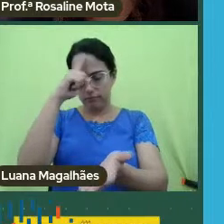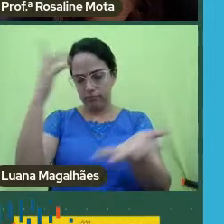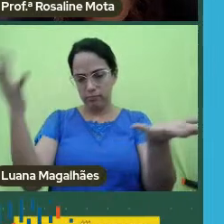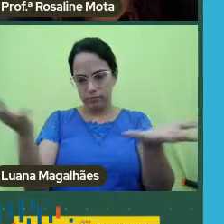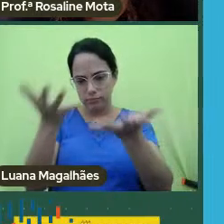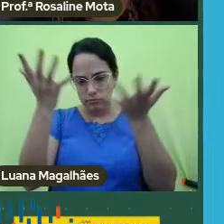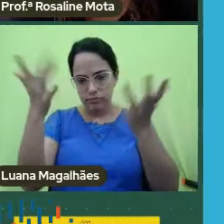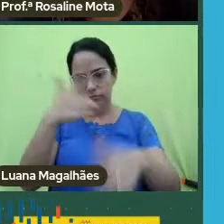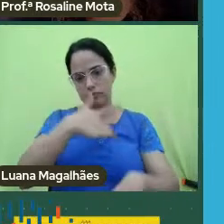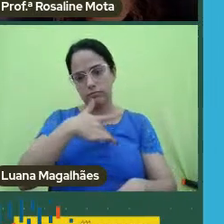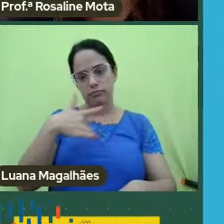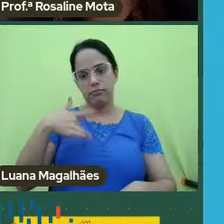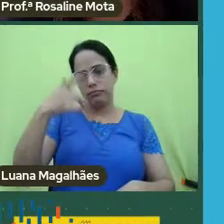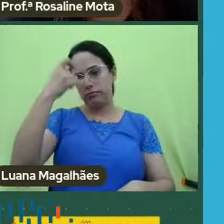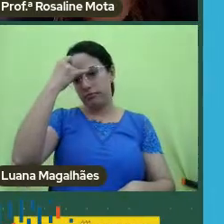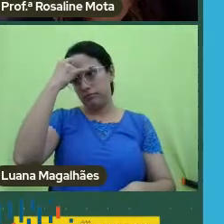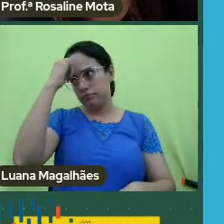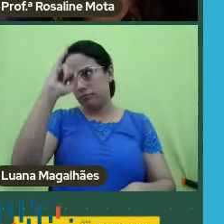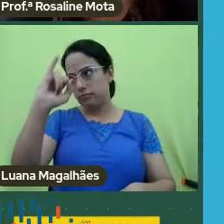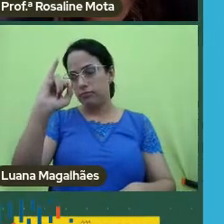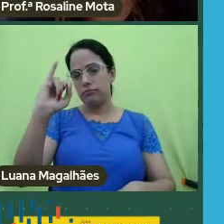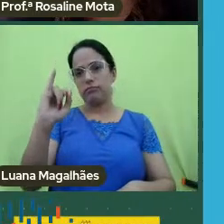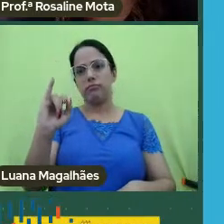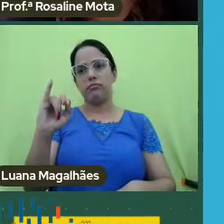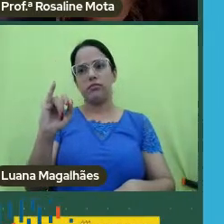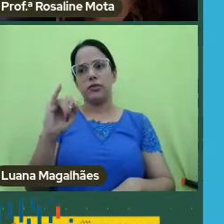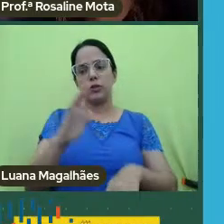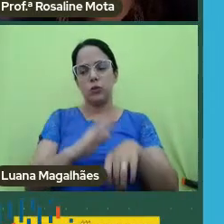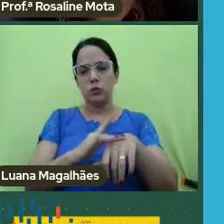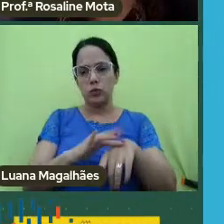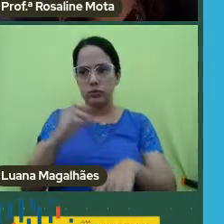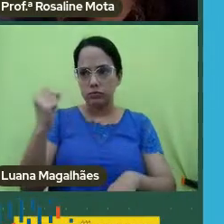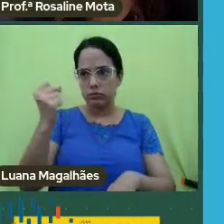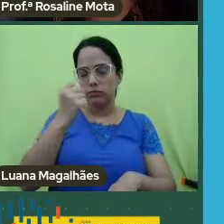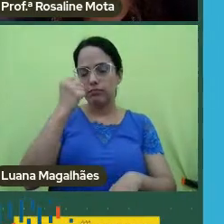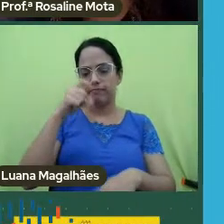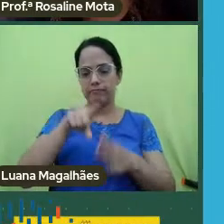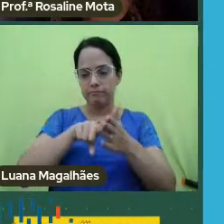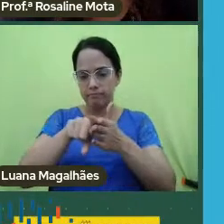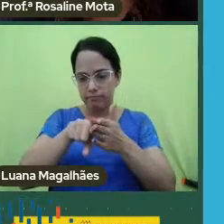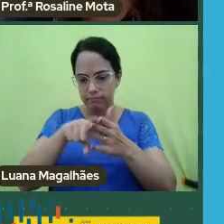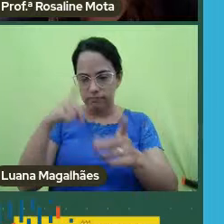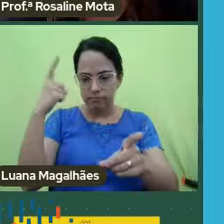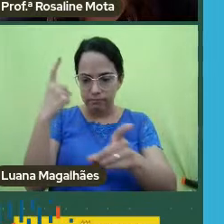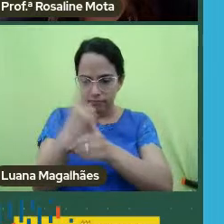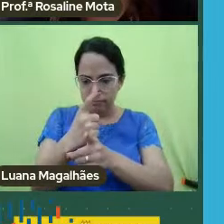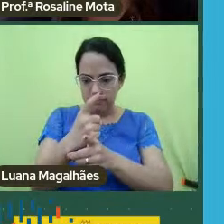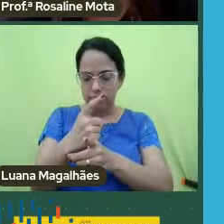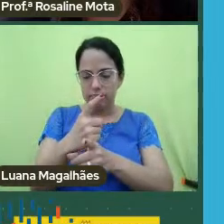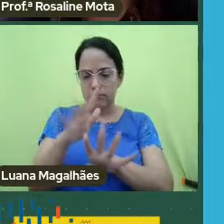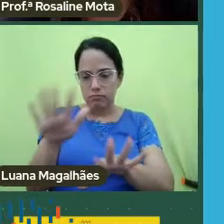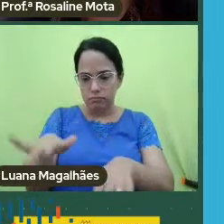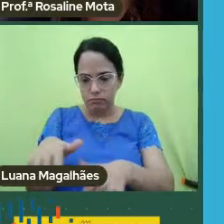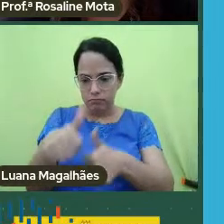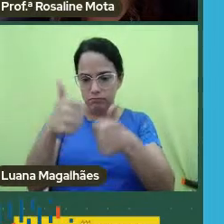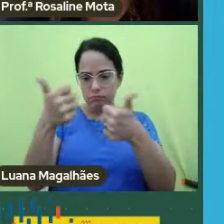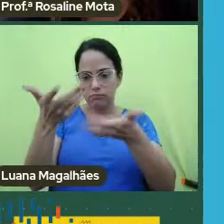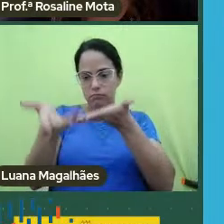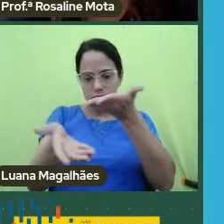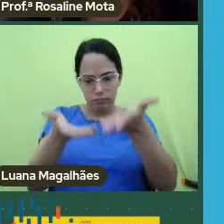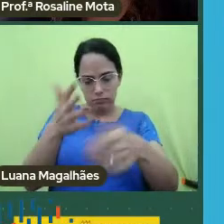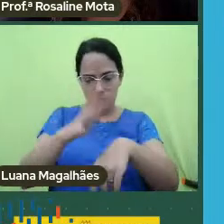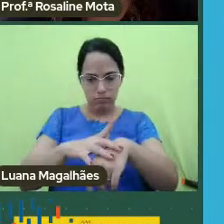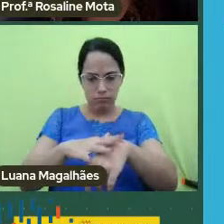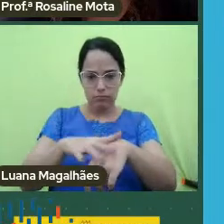a prevenção de agravos, o diagnóstico, o tratamento e a reabilitação. Então, os hospitais realmente são